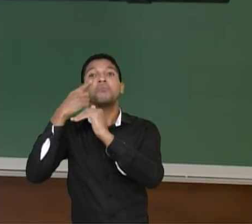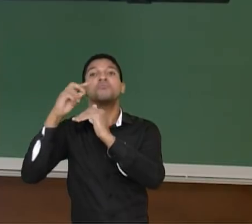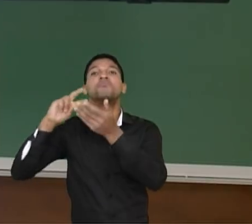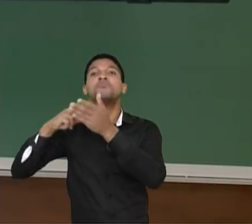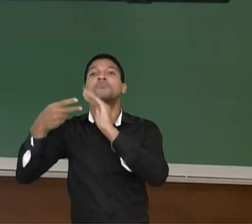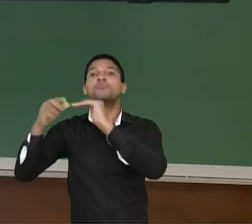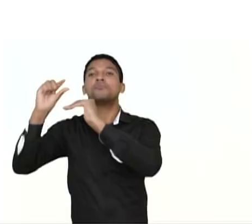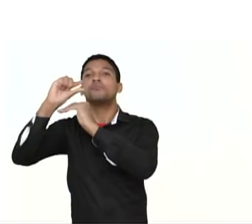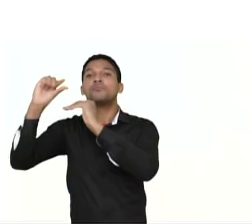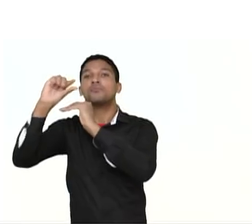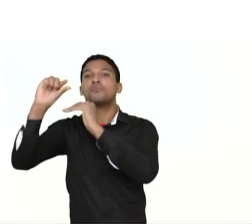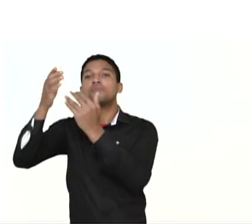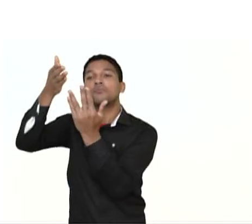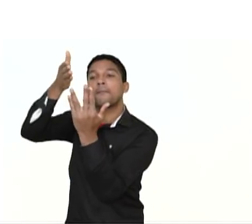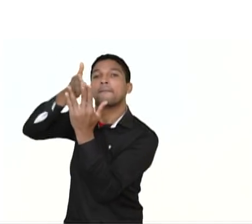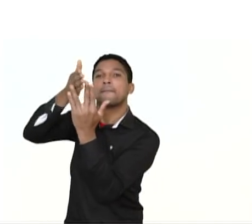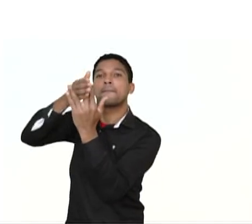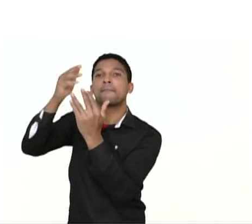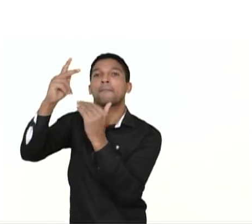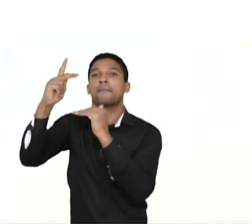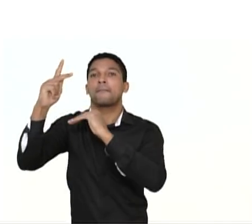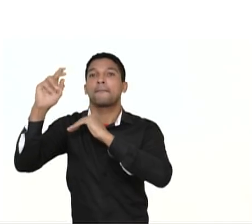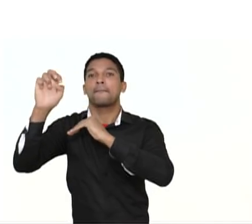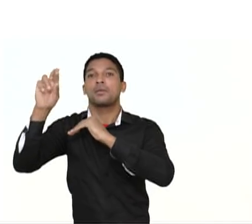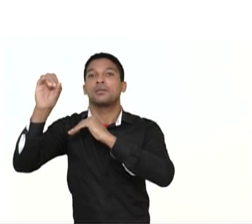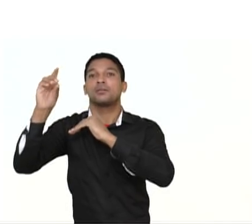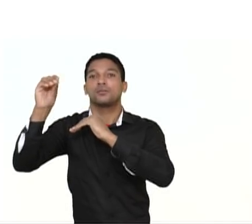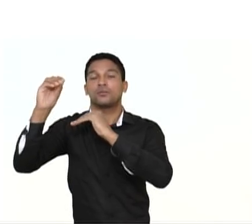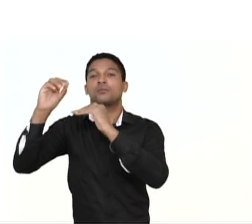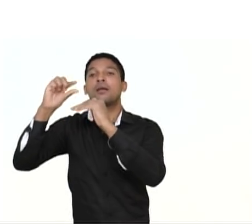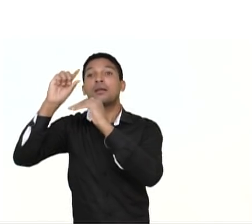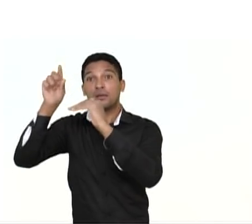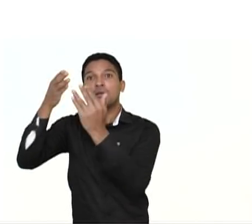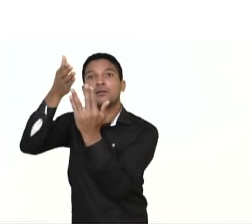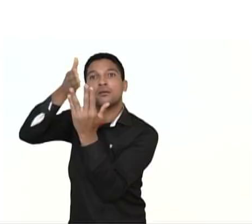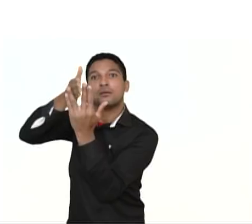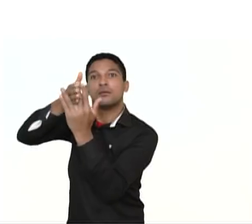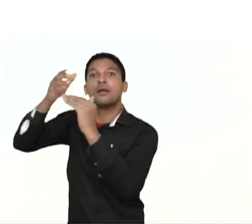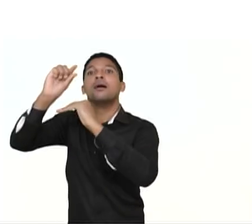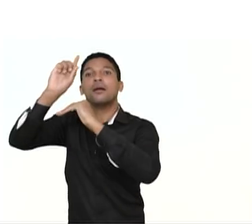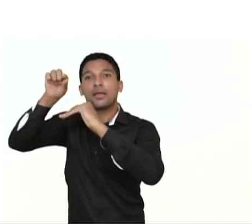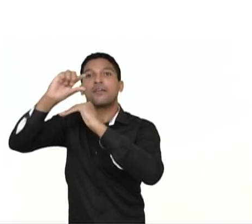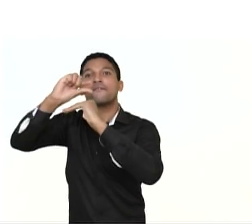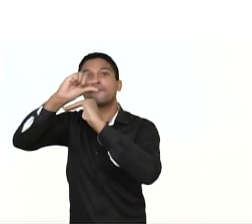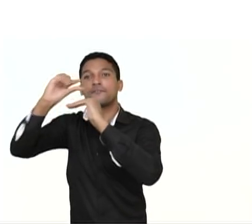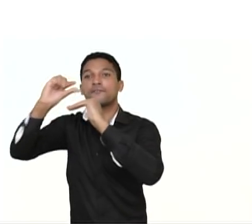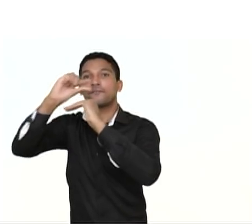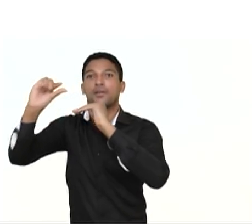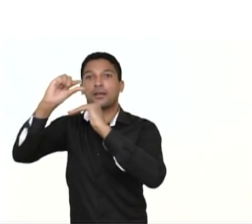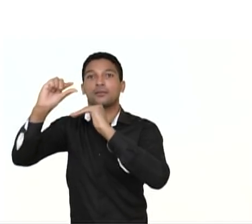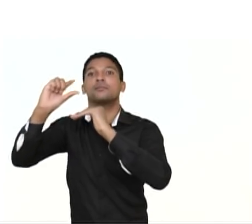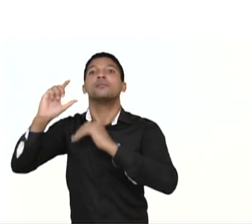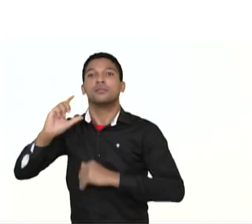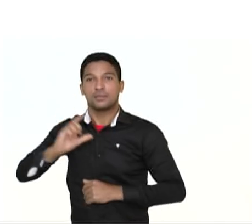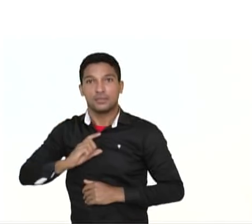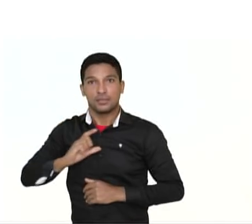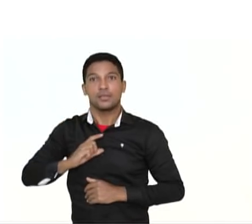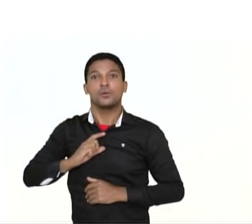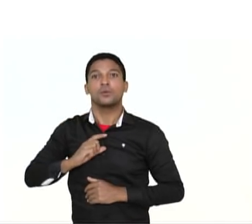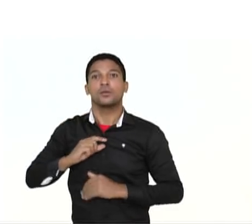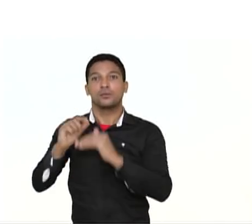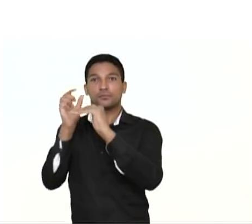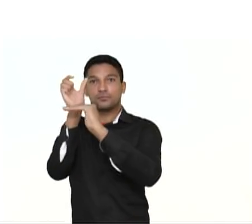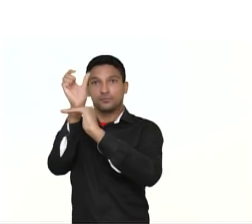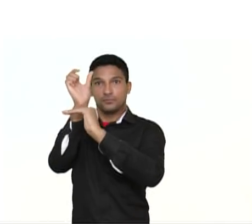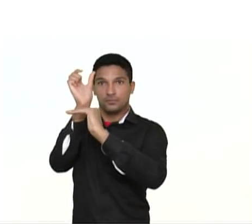Período é uma frase formada por uma ou mais orações. Então, peraí, professor. Então, uma